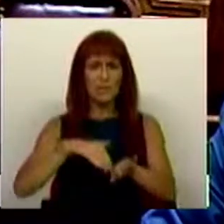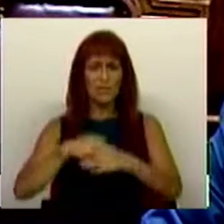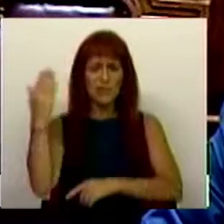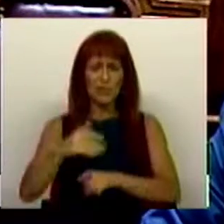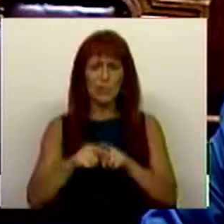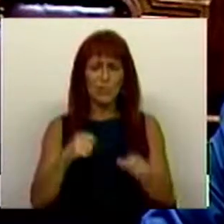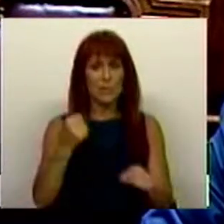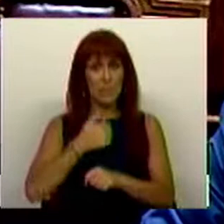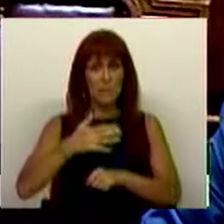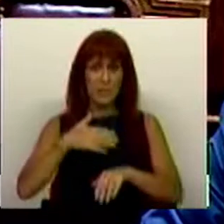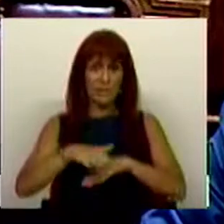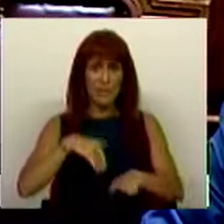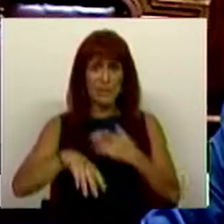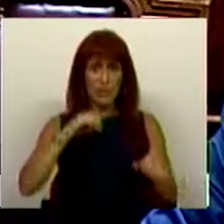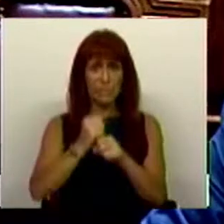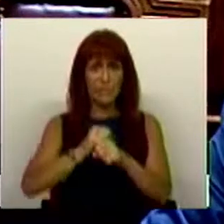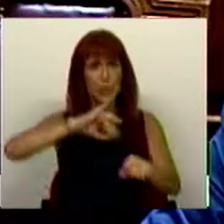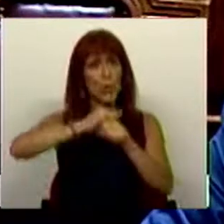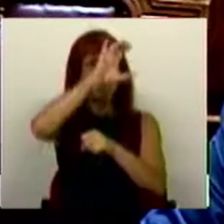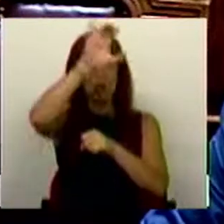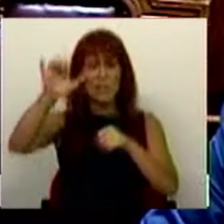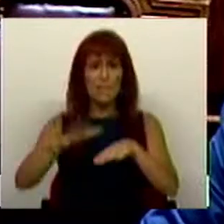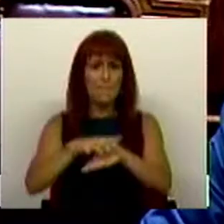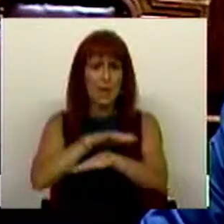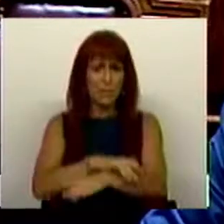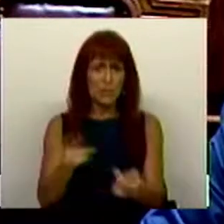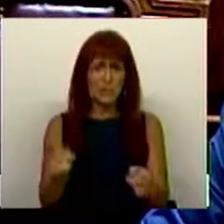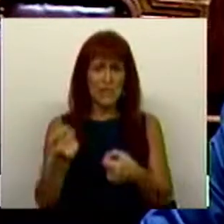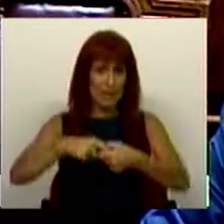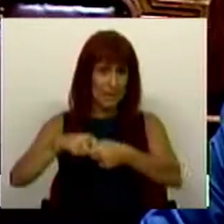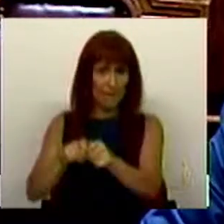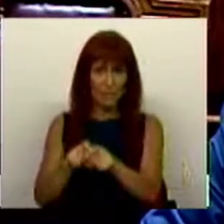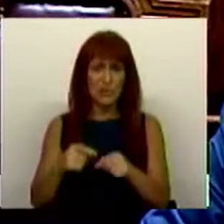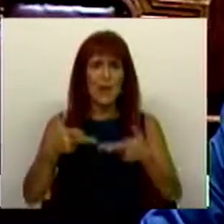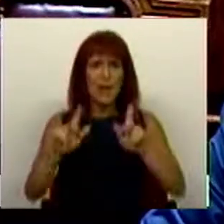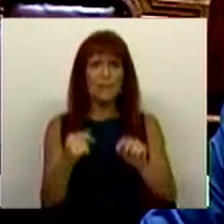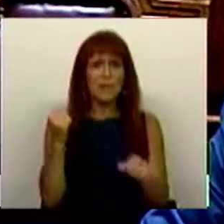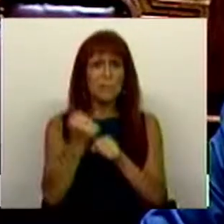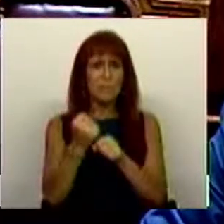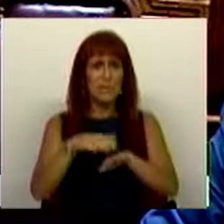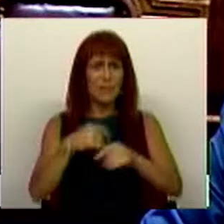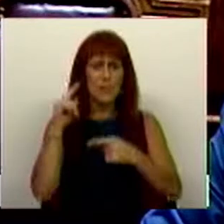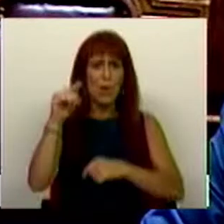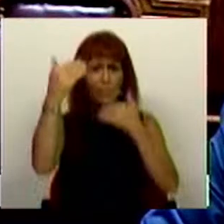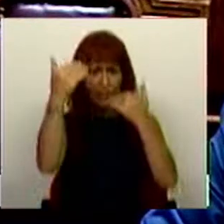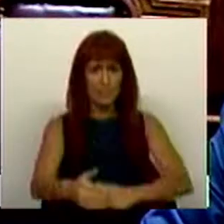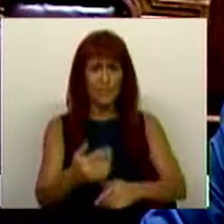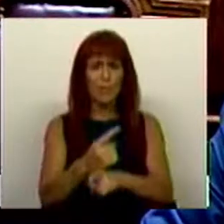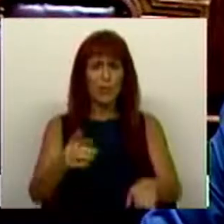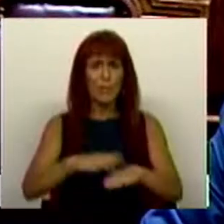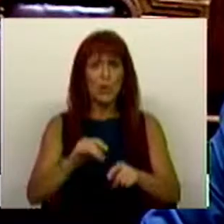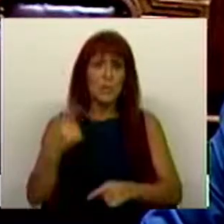empresas prestarem os seus serviços noutros Estados-membros. A livre prestação de serviços só pode ser restringida por